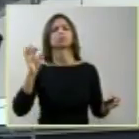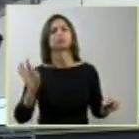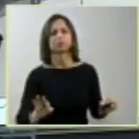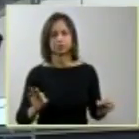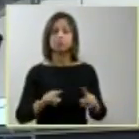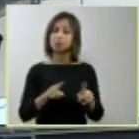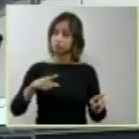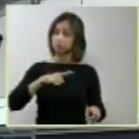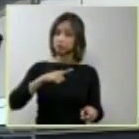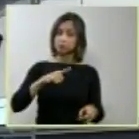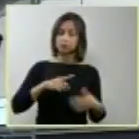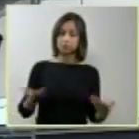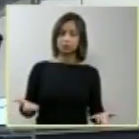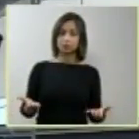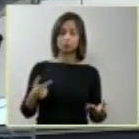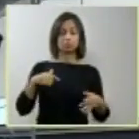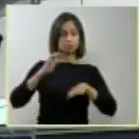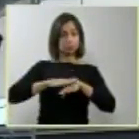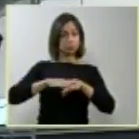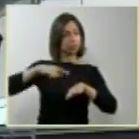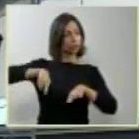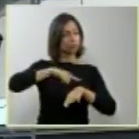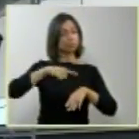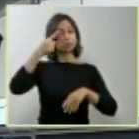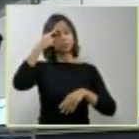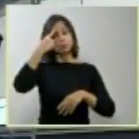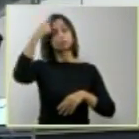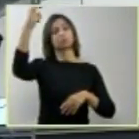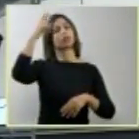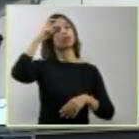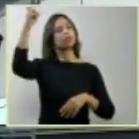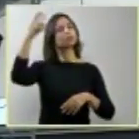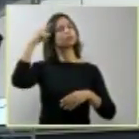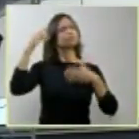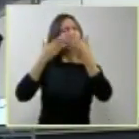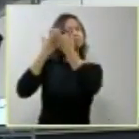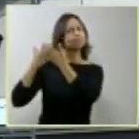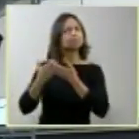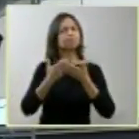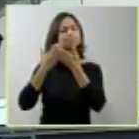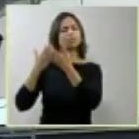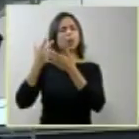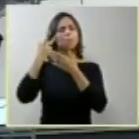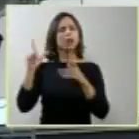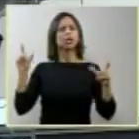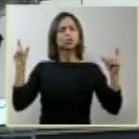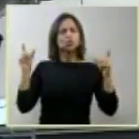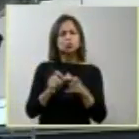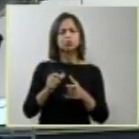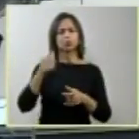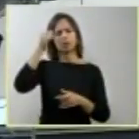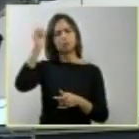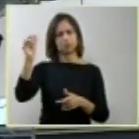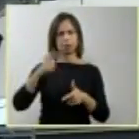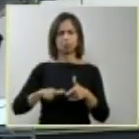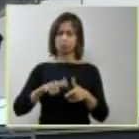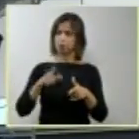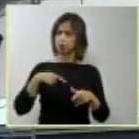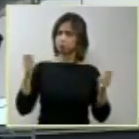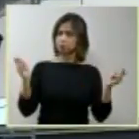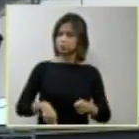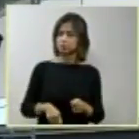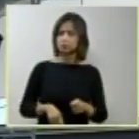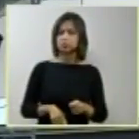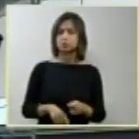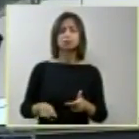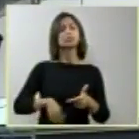Então cabe nós encontrarmos métodos inteligentes para, primeiro, diminuir esse risco. Claro, e é possível. E,